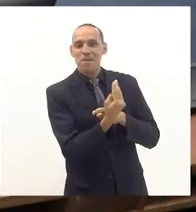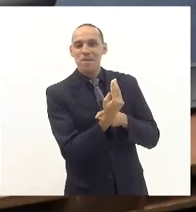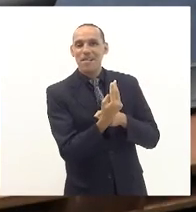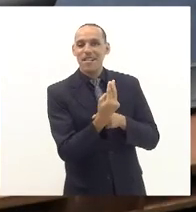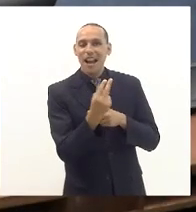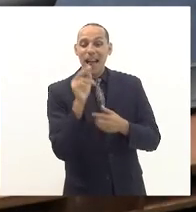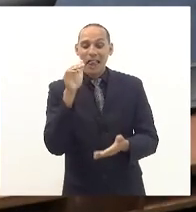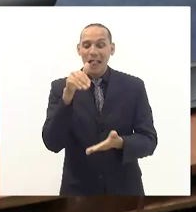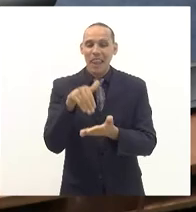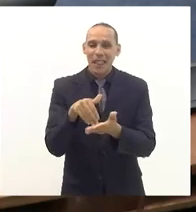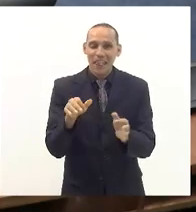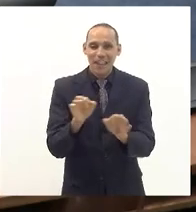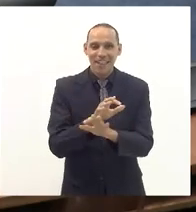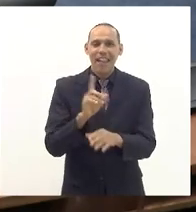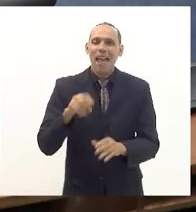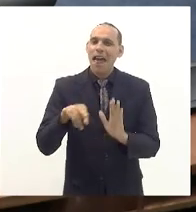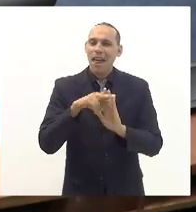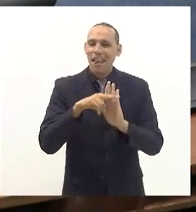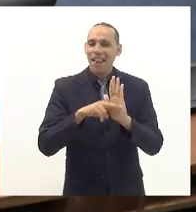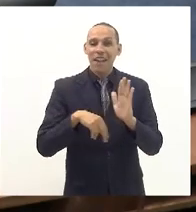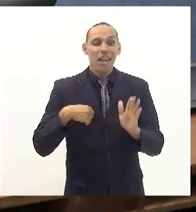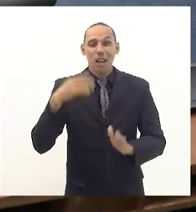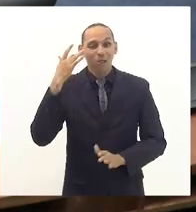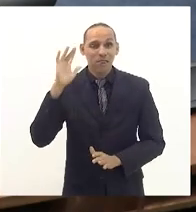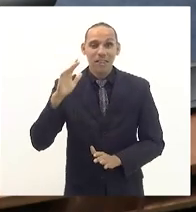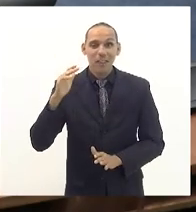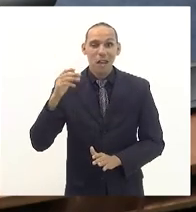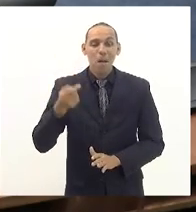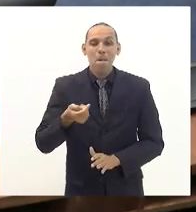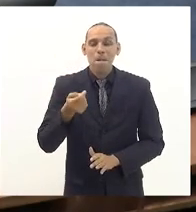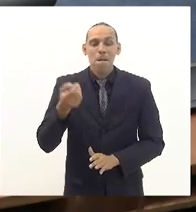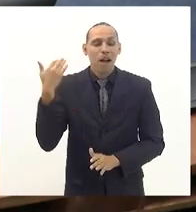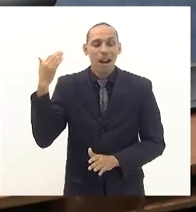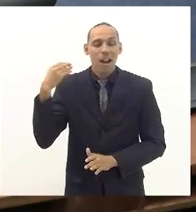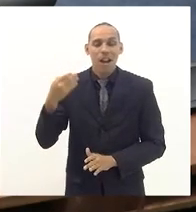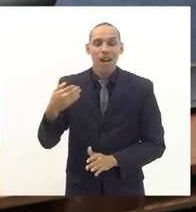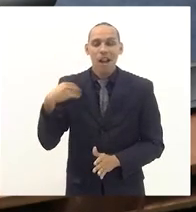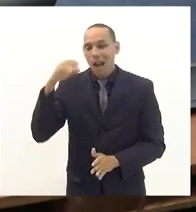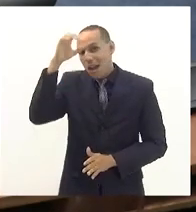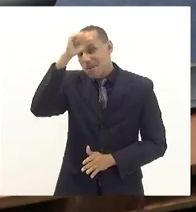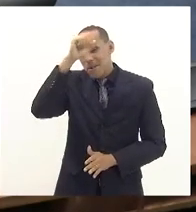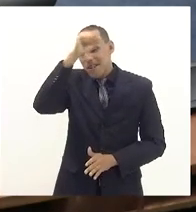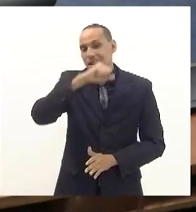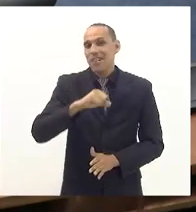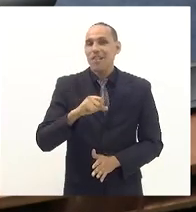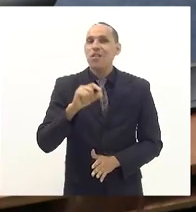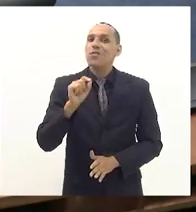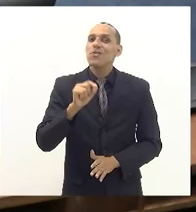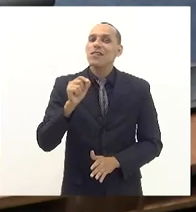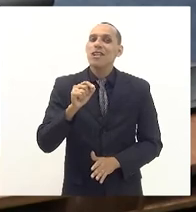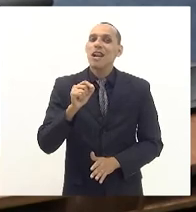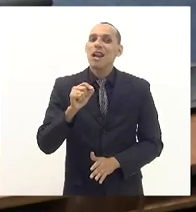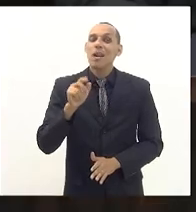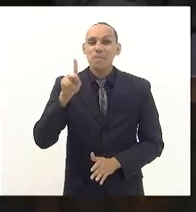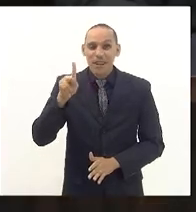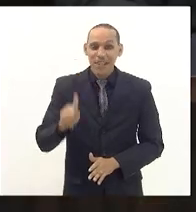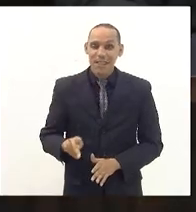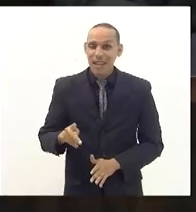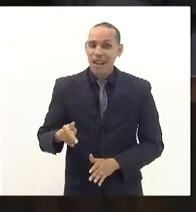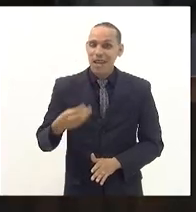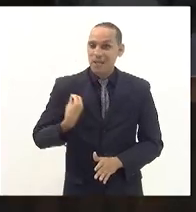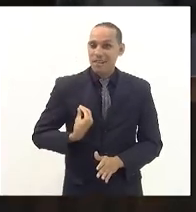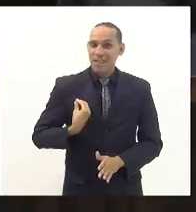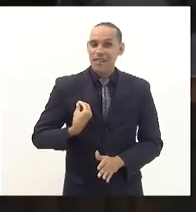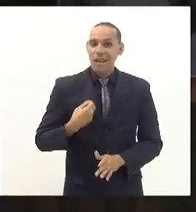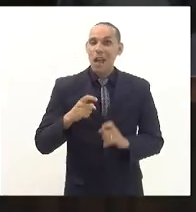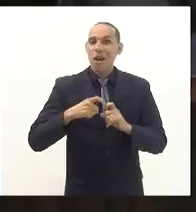final tem uma regra aí que eu não sabia aprendi a pouco contra o presidente fica na casa um médico